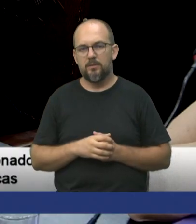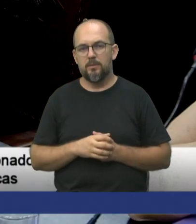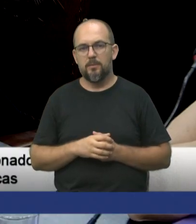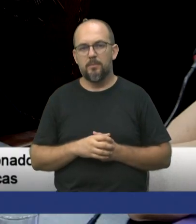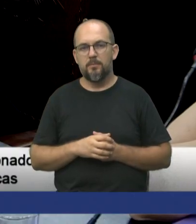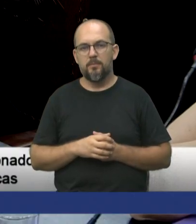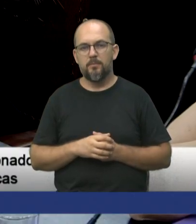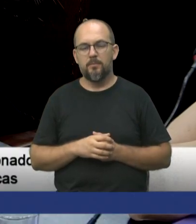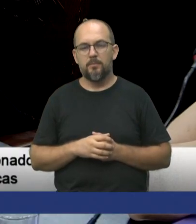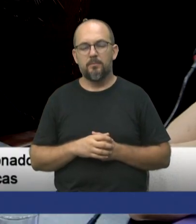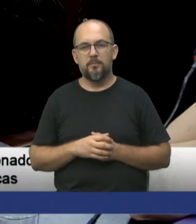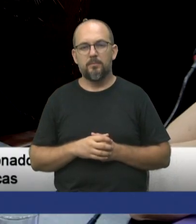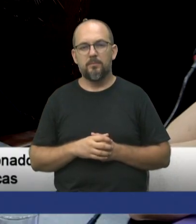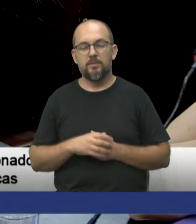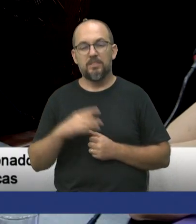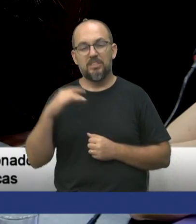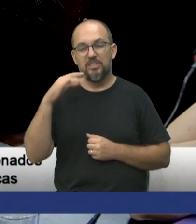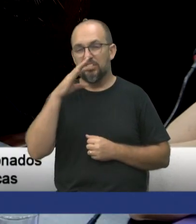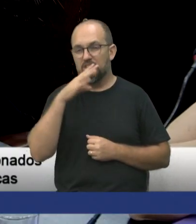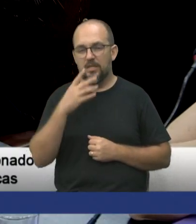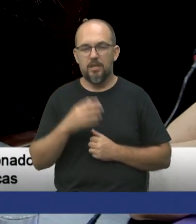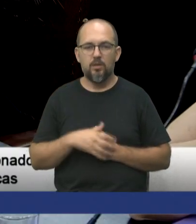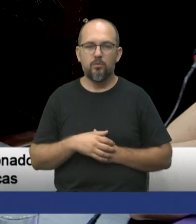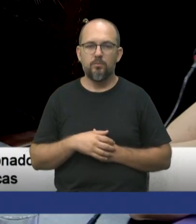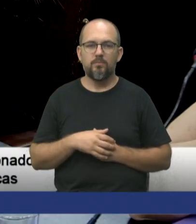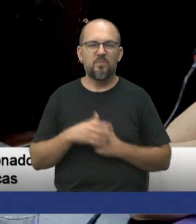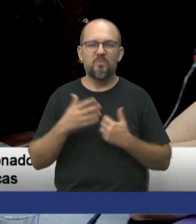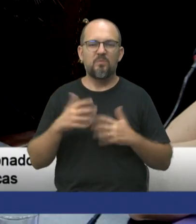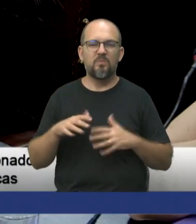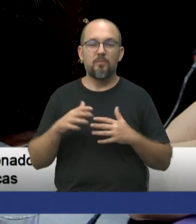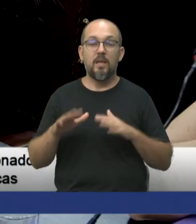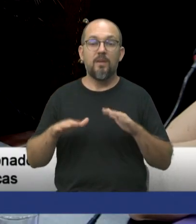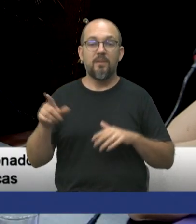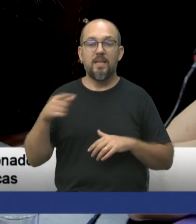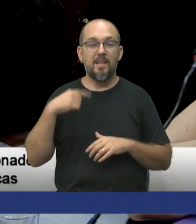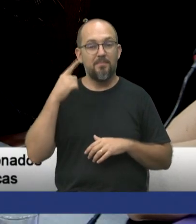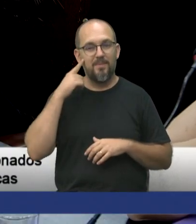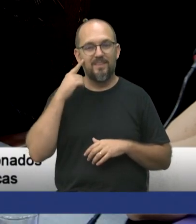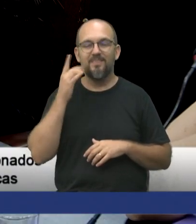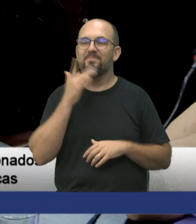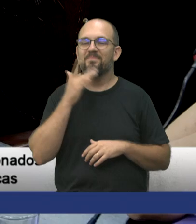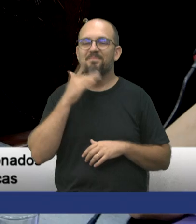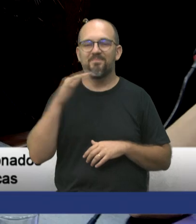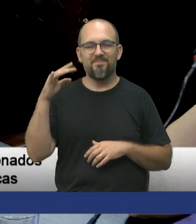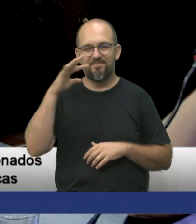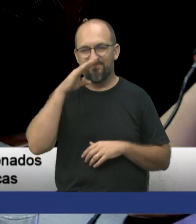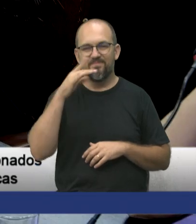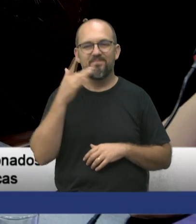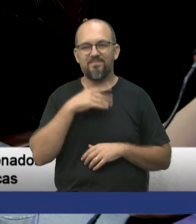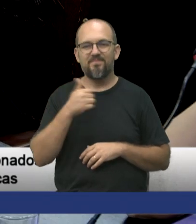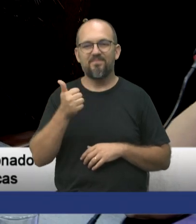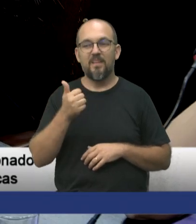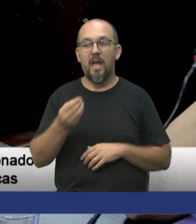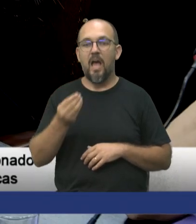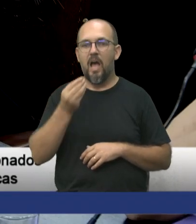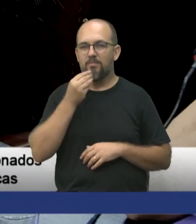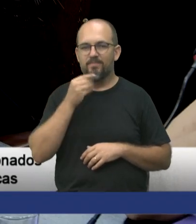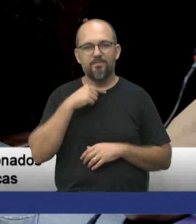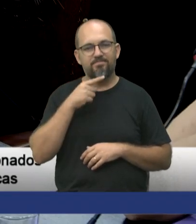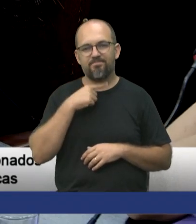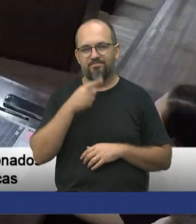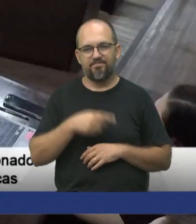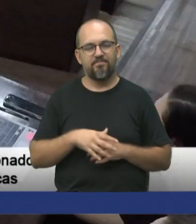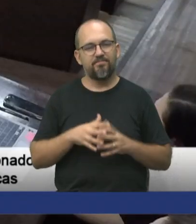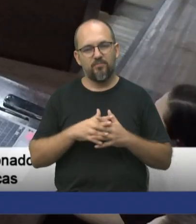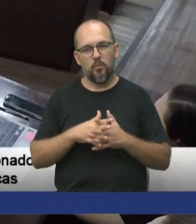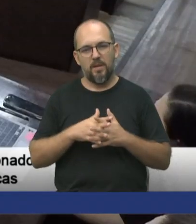pega muito. O cheiro de não querer, às vezes ele até acha gostoso o cheiro. Mas é complicado.